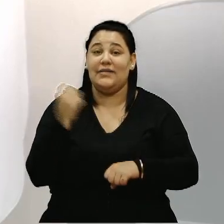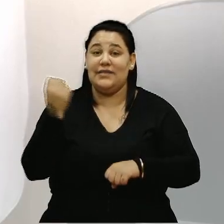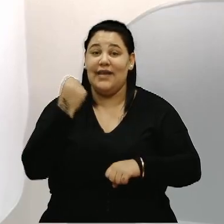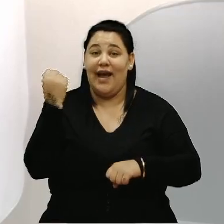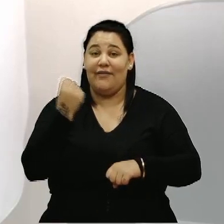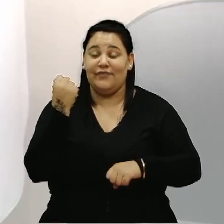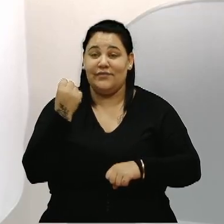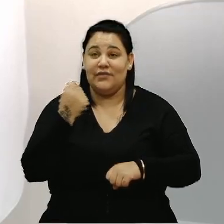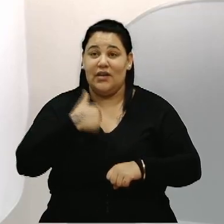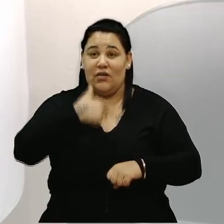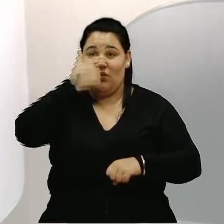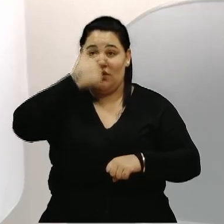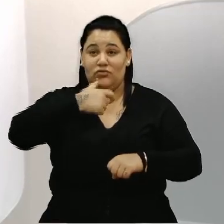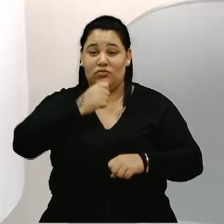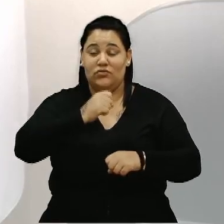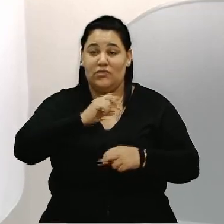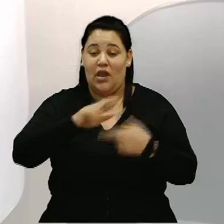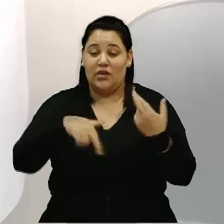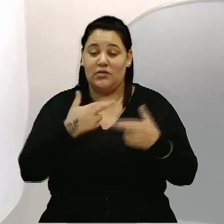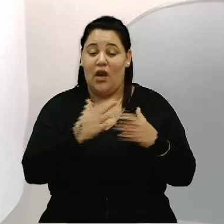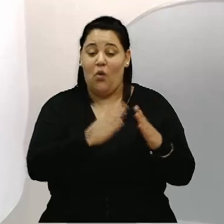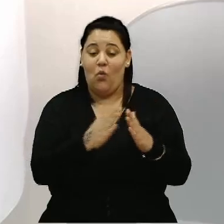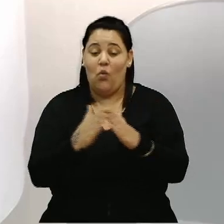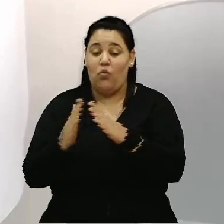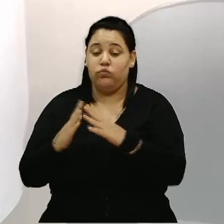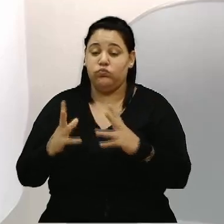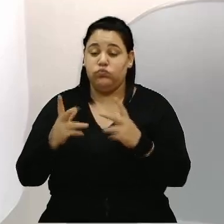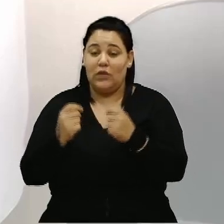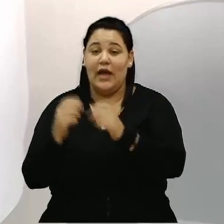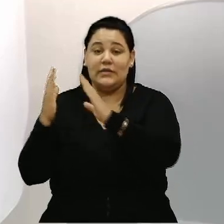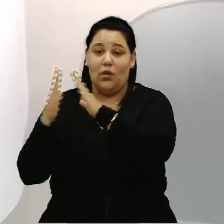que com relação à quantidade de moradores da São Leopoldo.